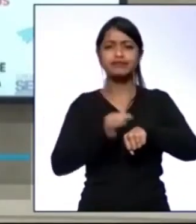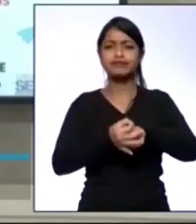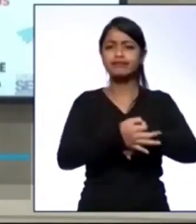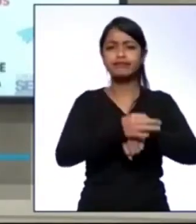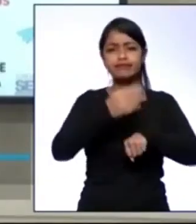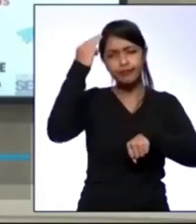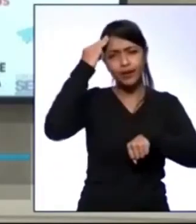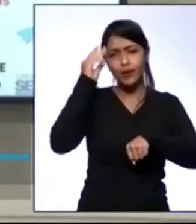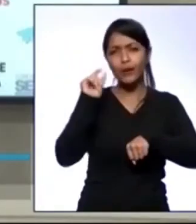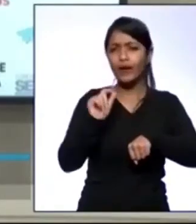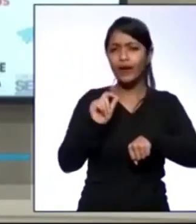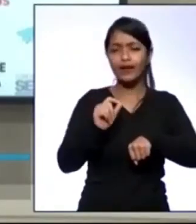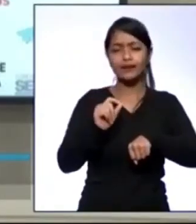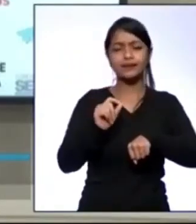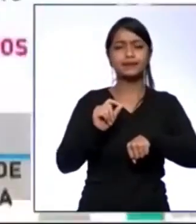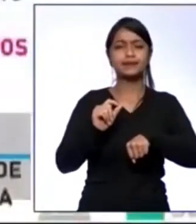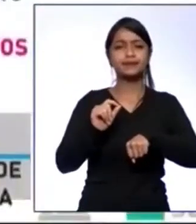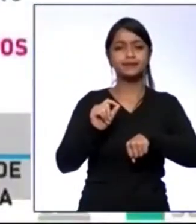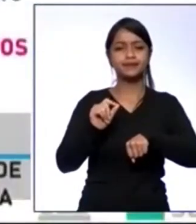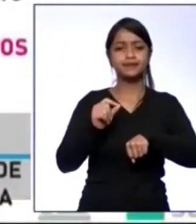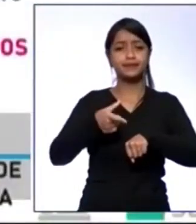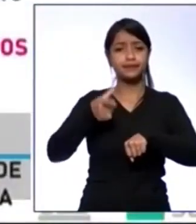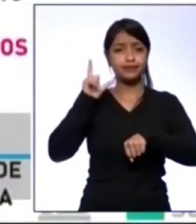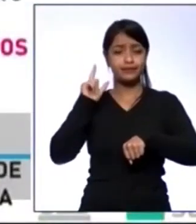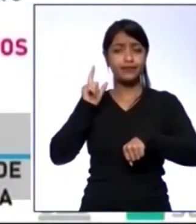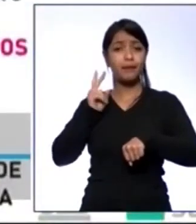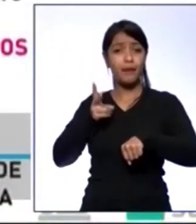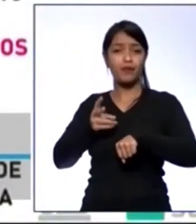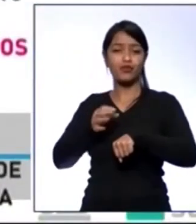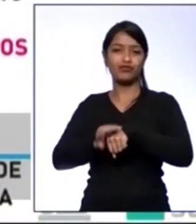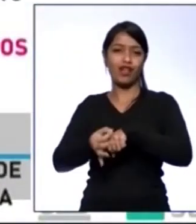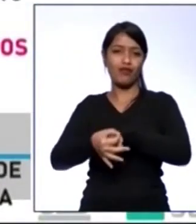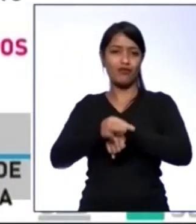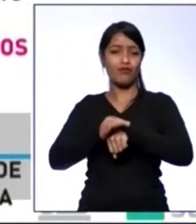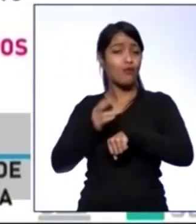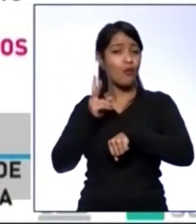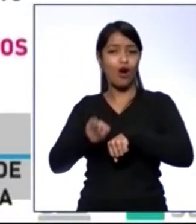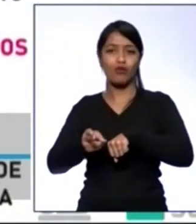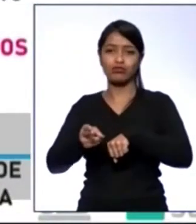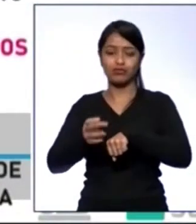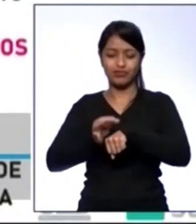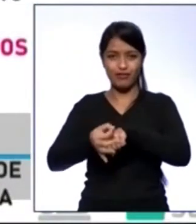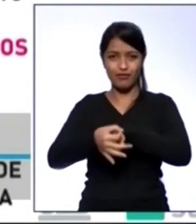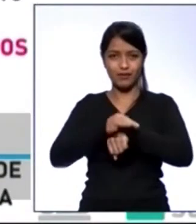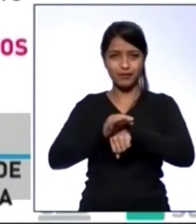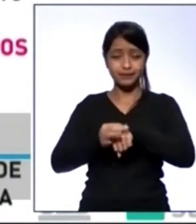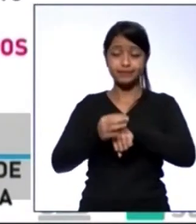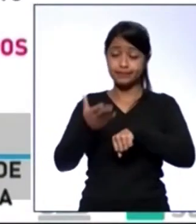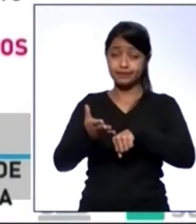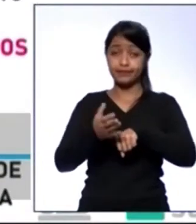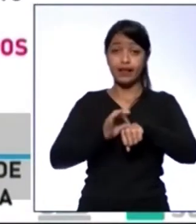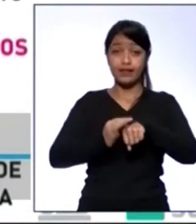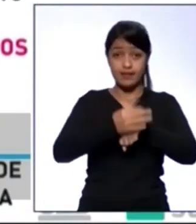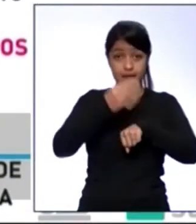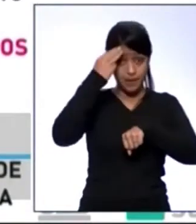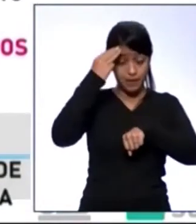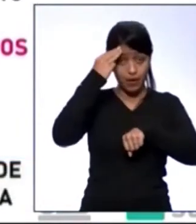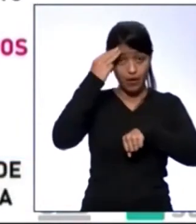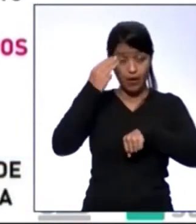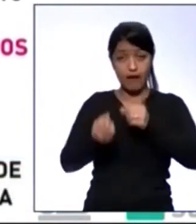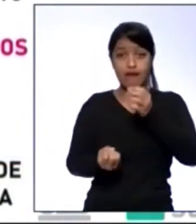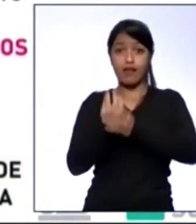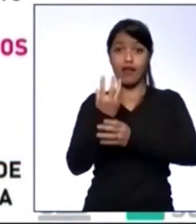aquela mesma célula, é igualzinha àquela célula inicial. A célula de memória, ela não produz anticorpos e